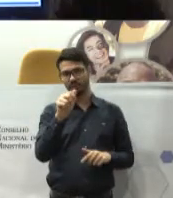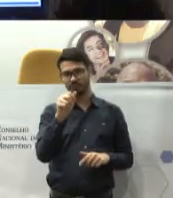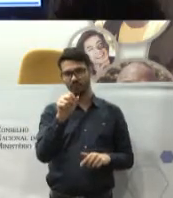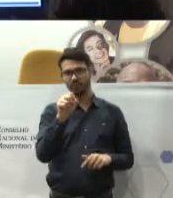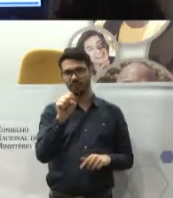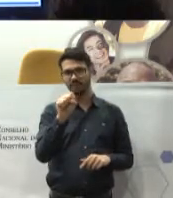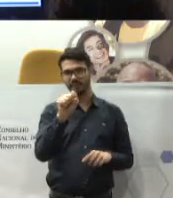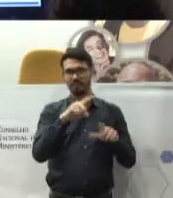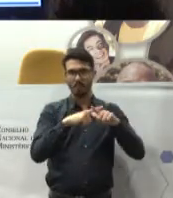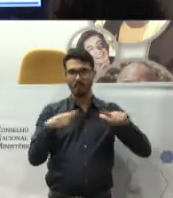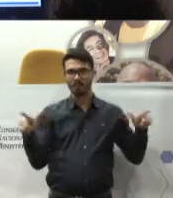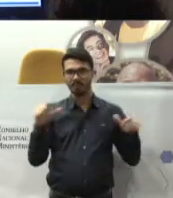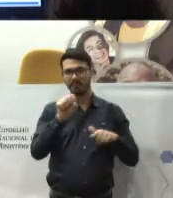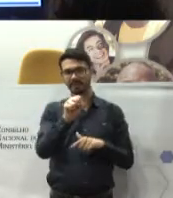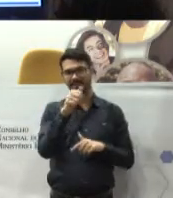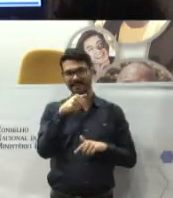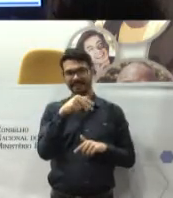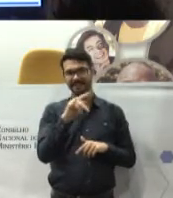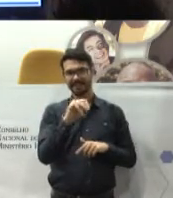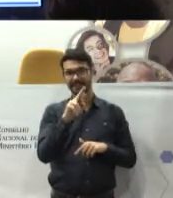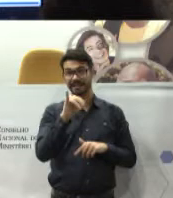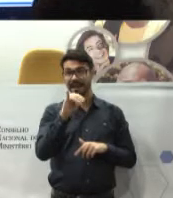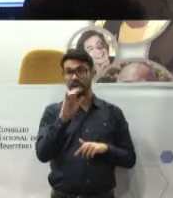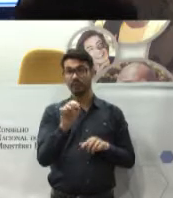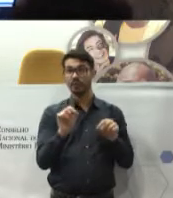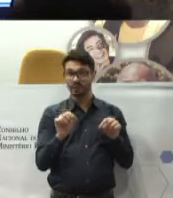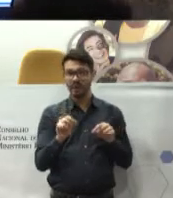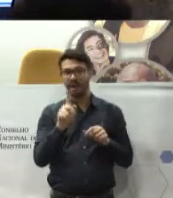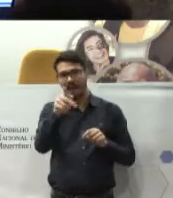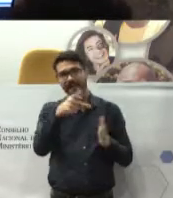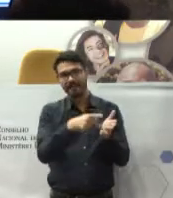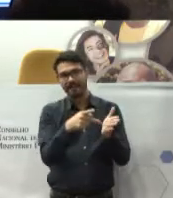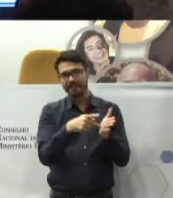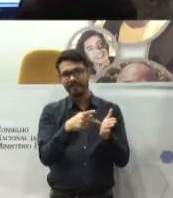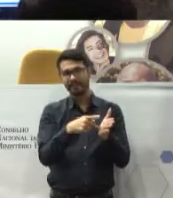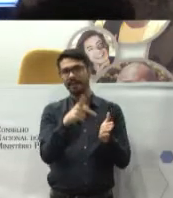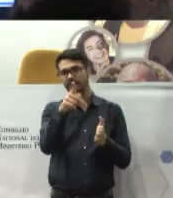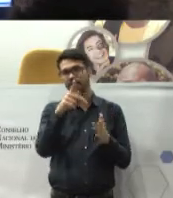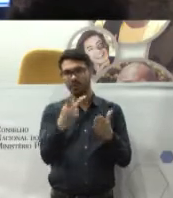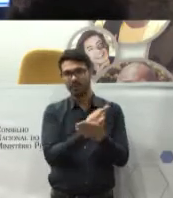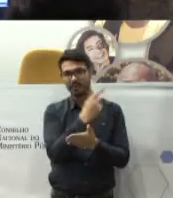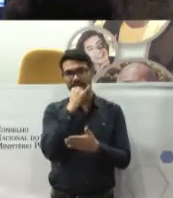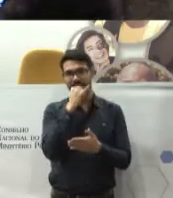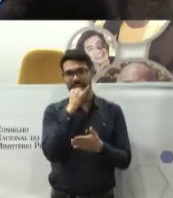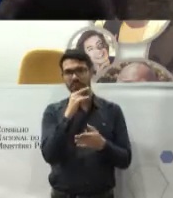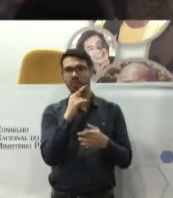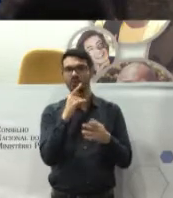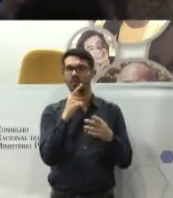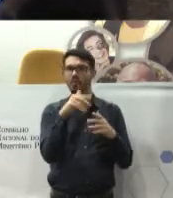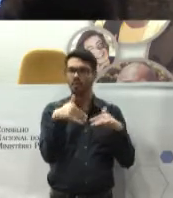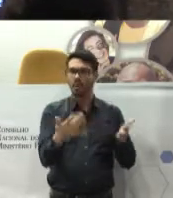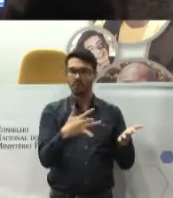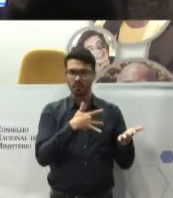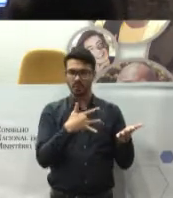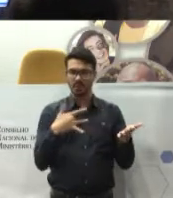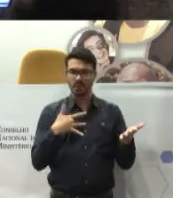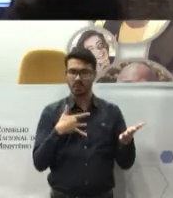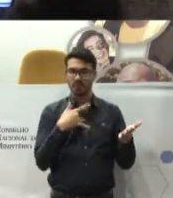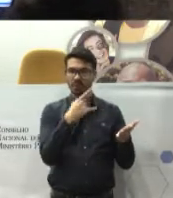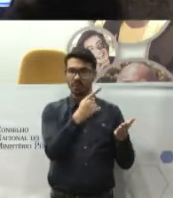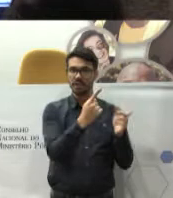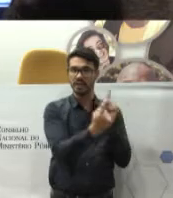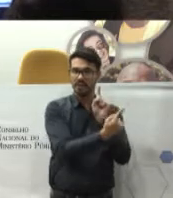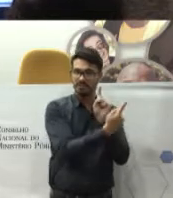nada. Vazio sanitário se revela também na nossa vida, quando você não tem atenção secundária que funcione. Você não tem um